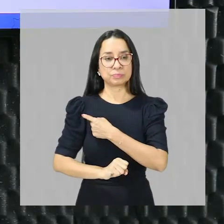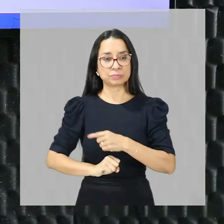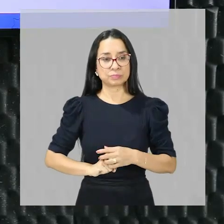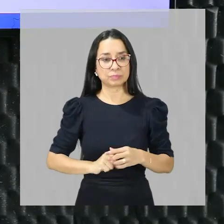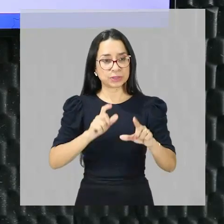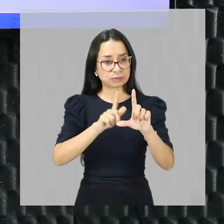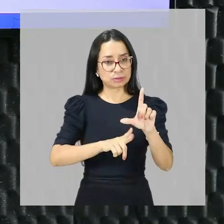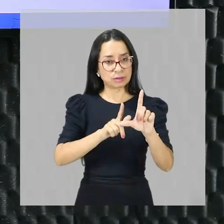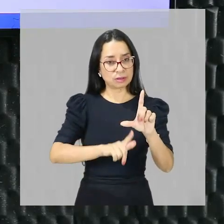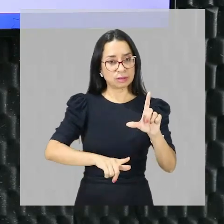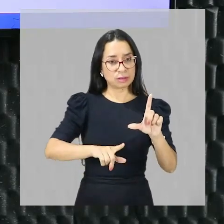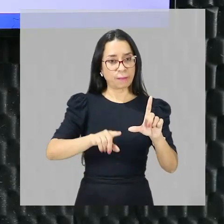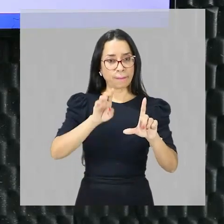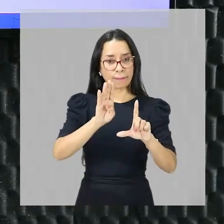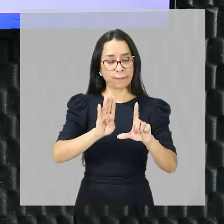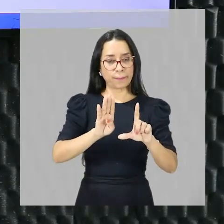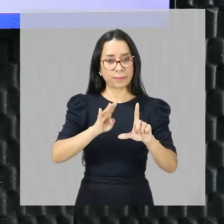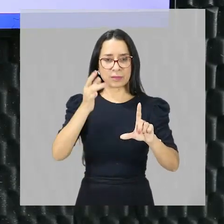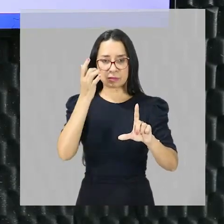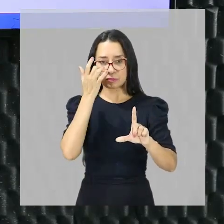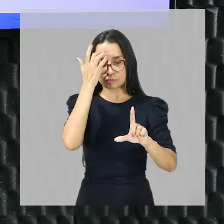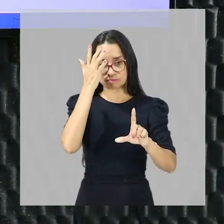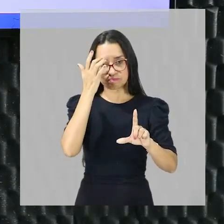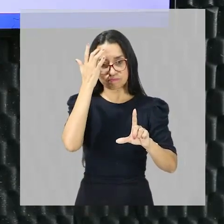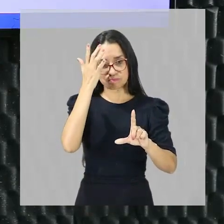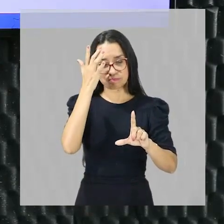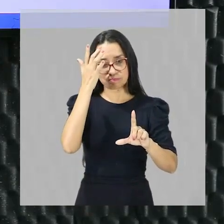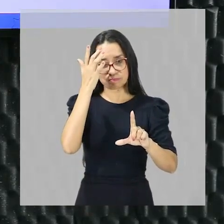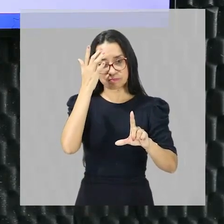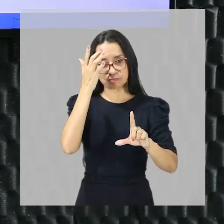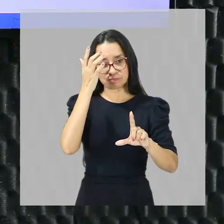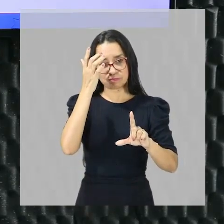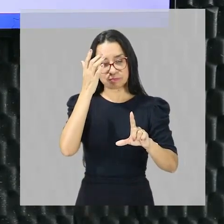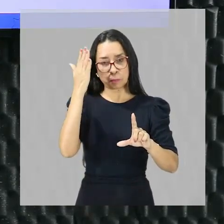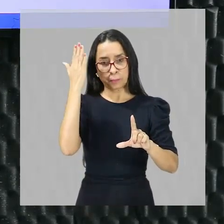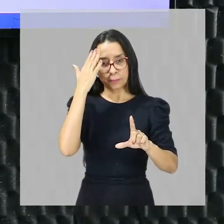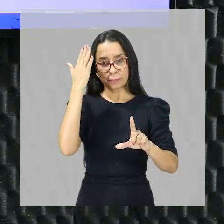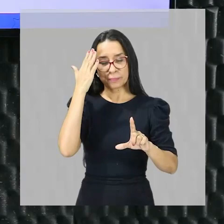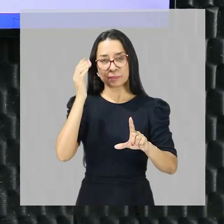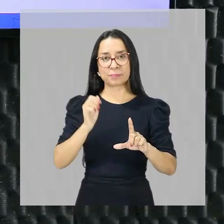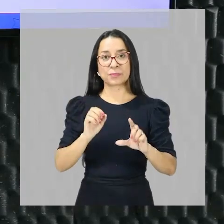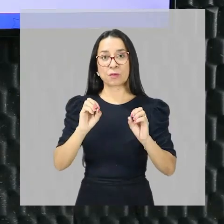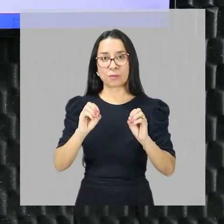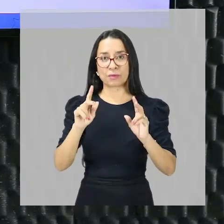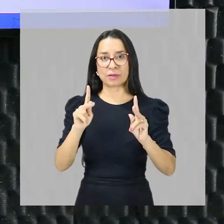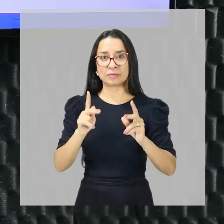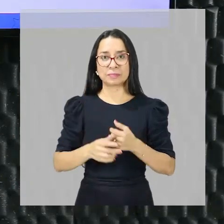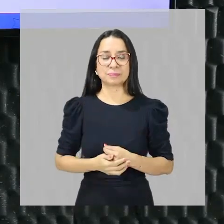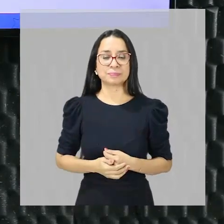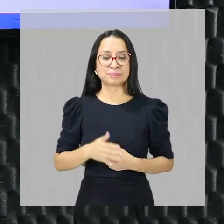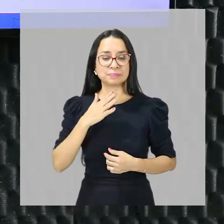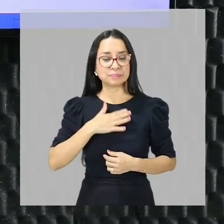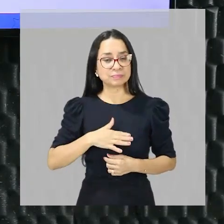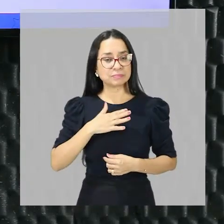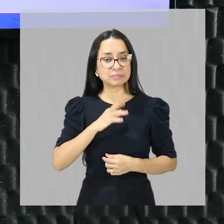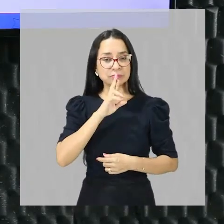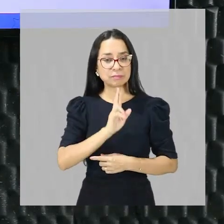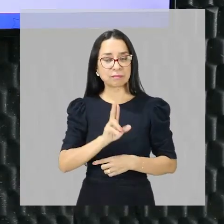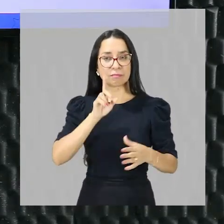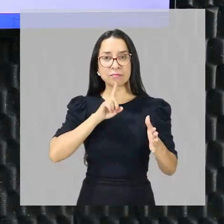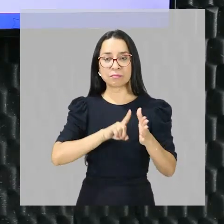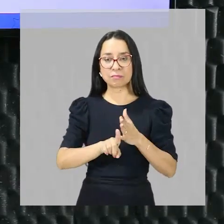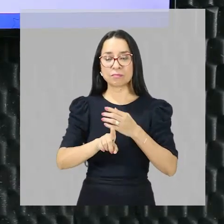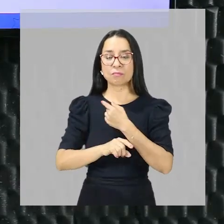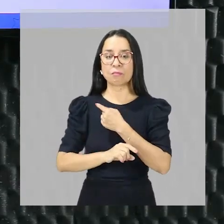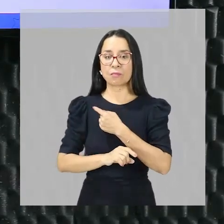letra B, tá certo? Muito fácil, tá certo, de entender. Fechou? Tranquilo para responder essa questão,